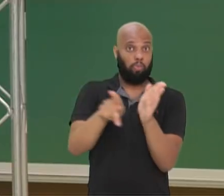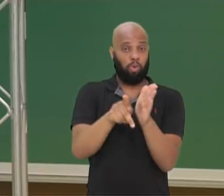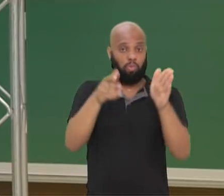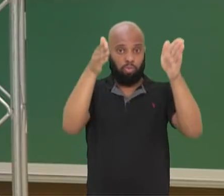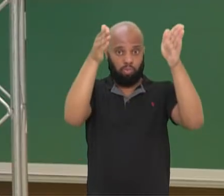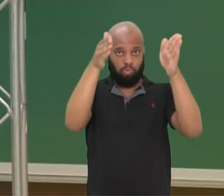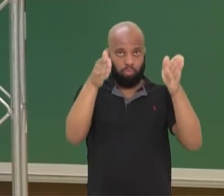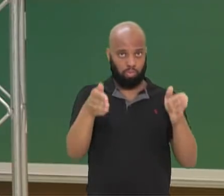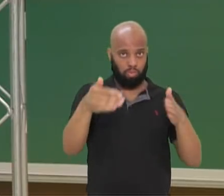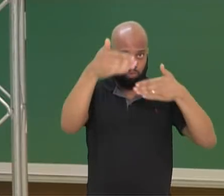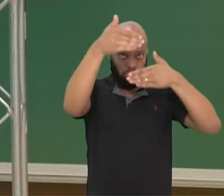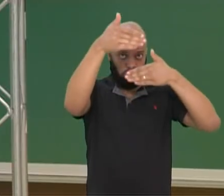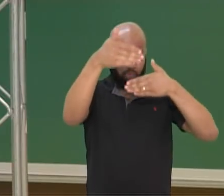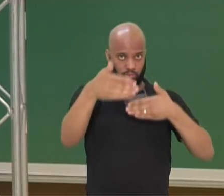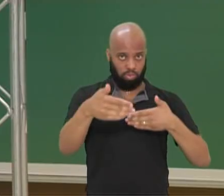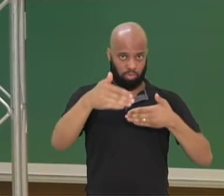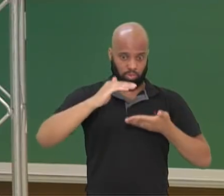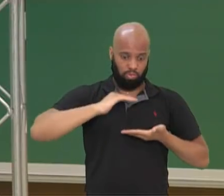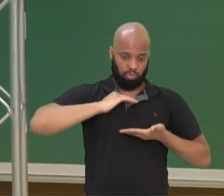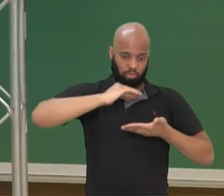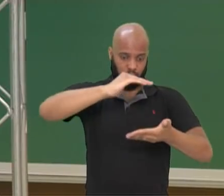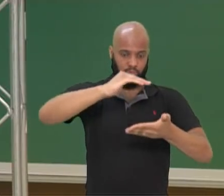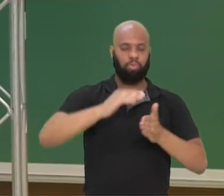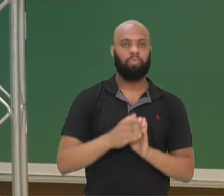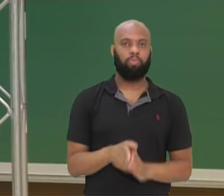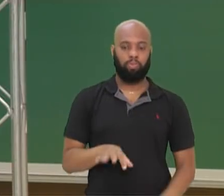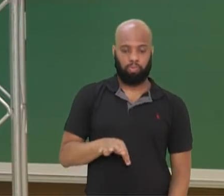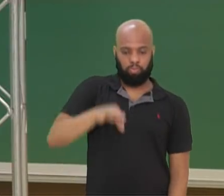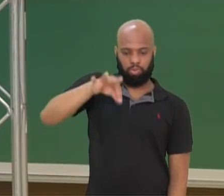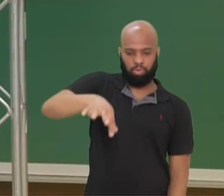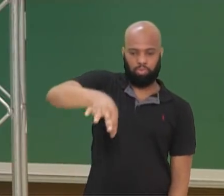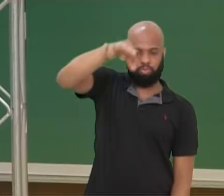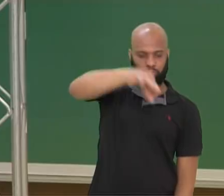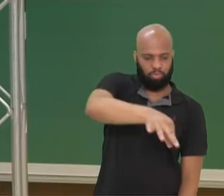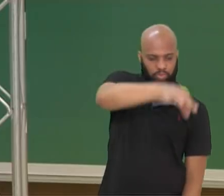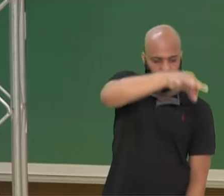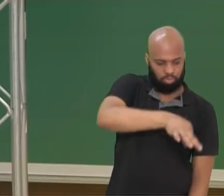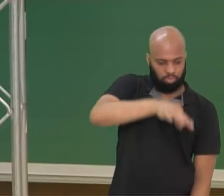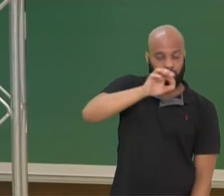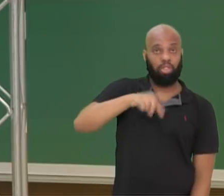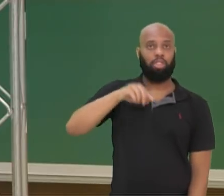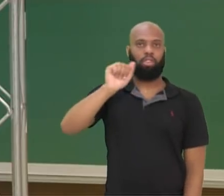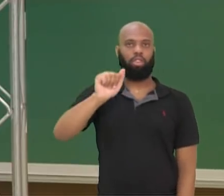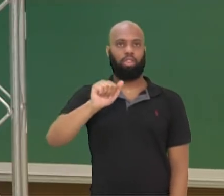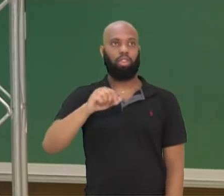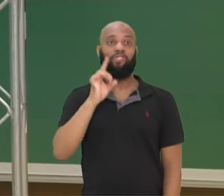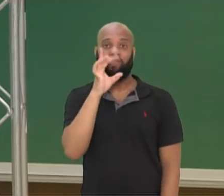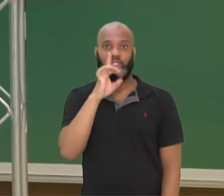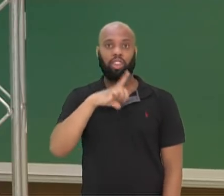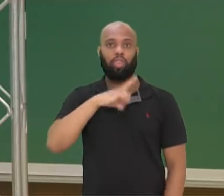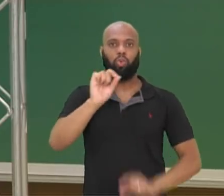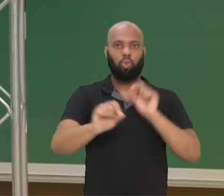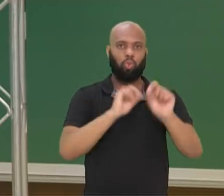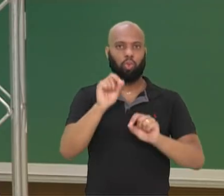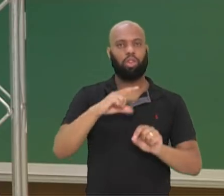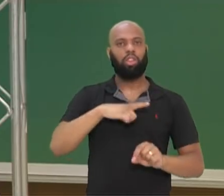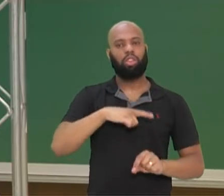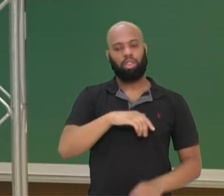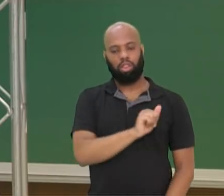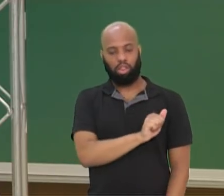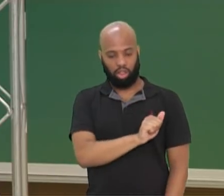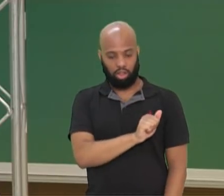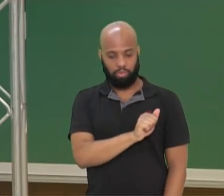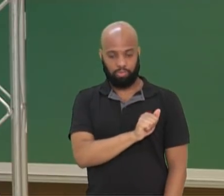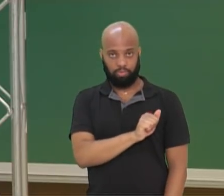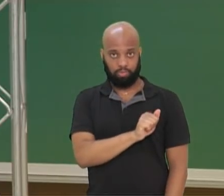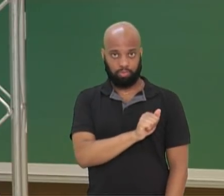Os paralelepípedos verdes, eles têm comprimento A, largura B e altura B. Então, você vai